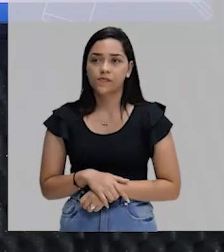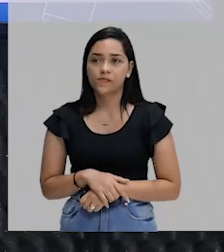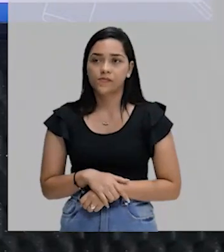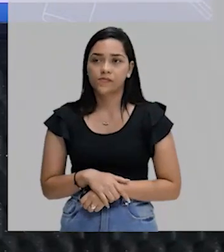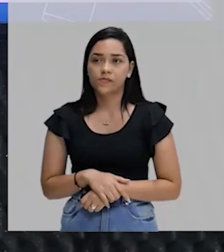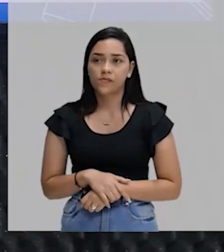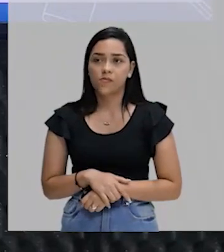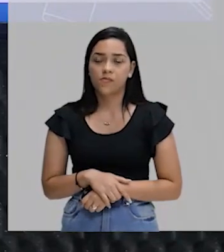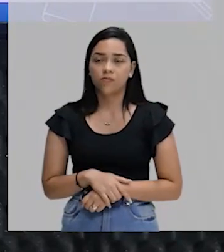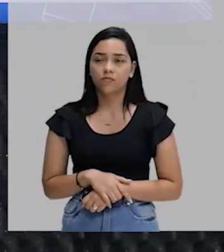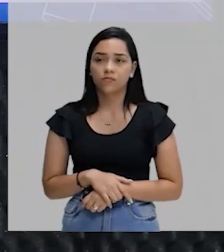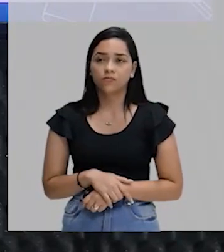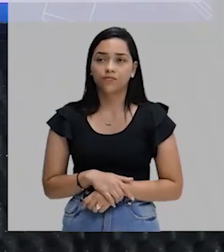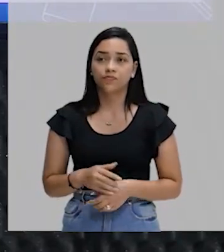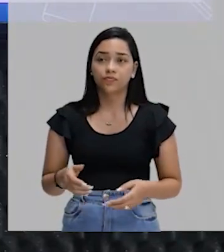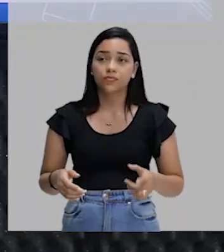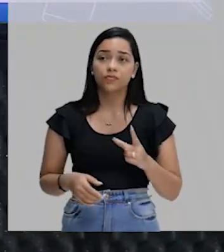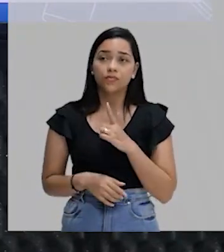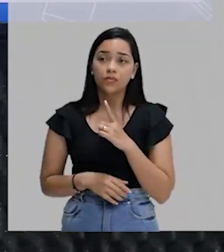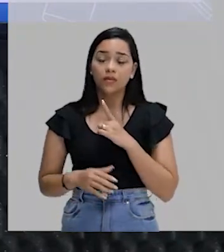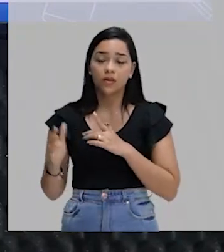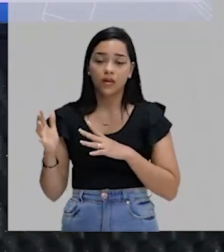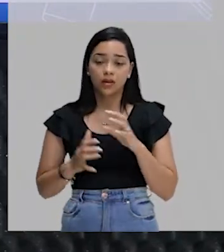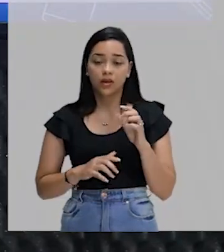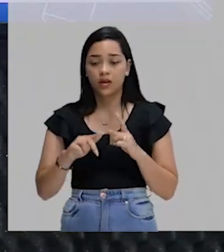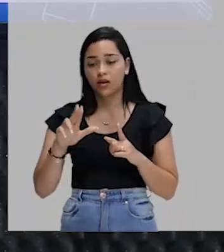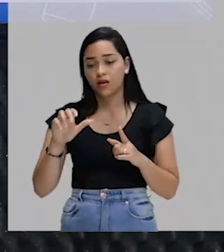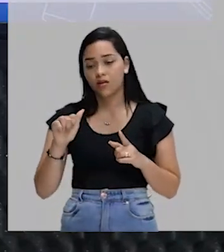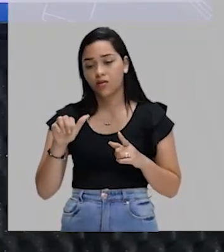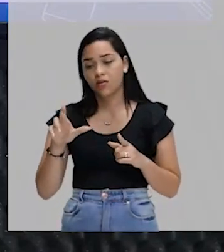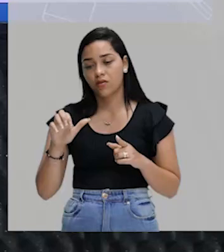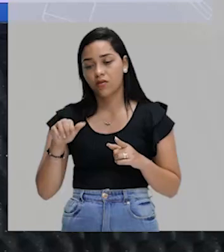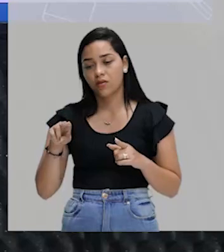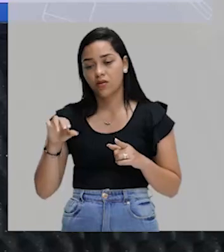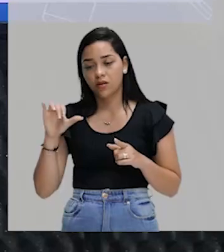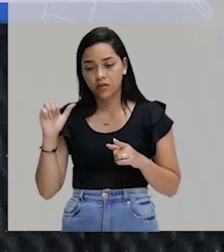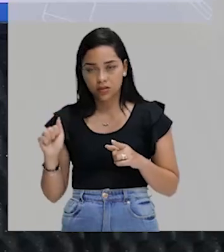na violenta repressão que houve na Guerra Guaranítica.